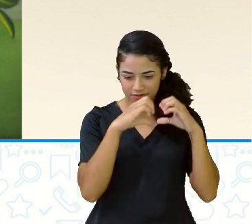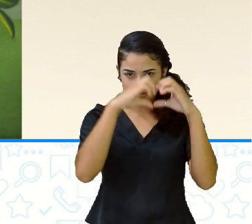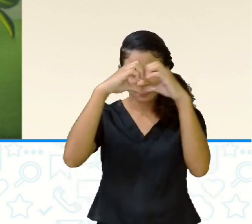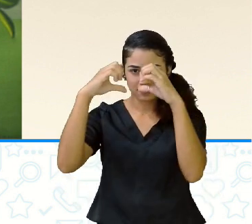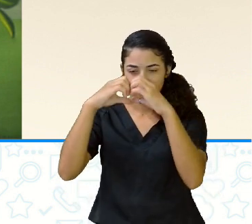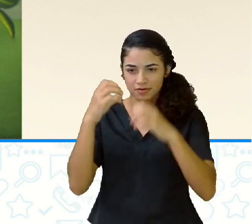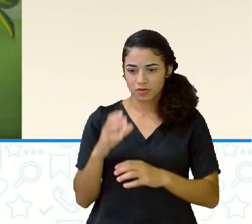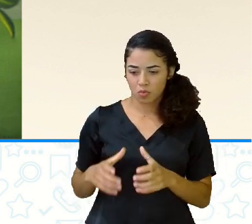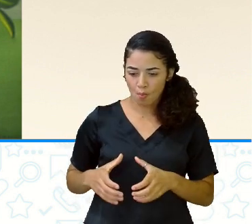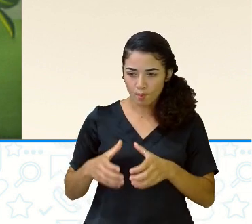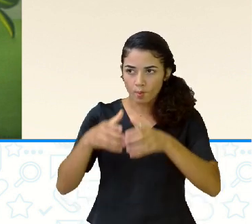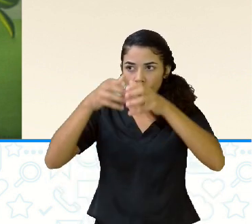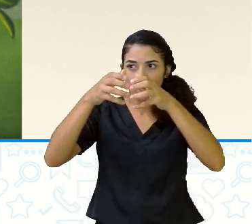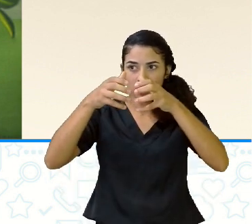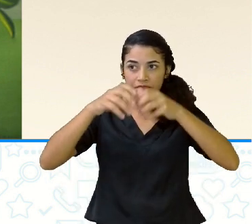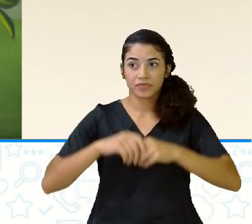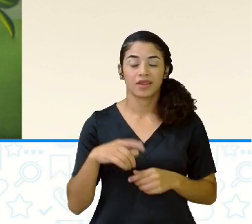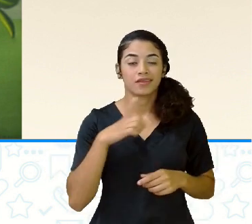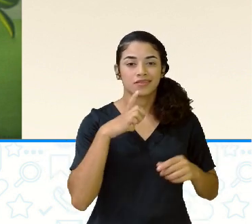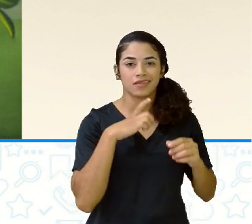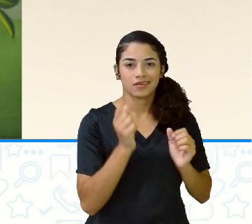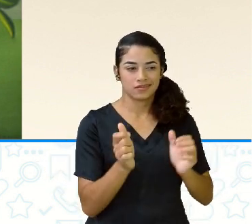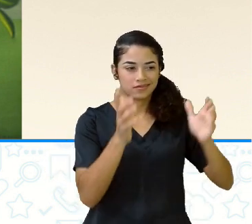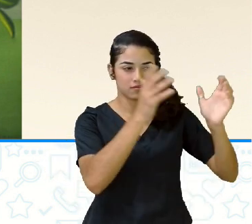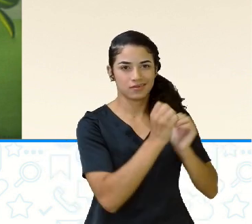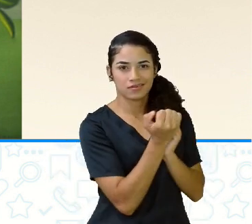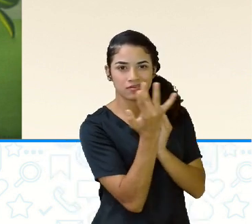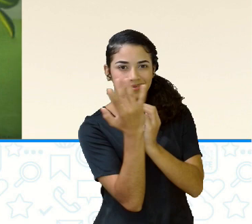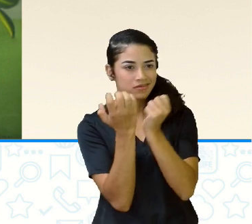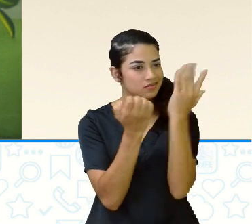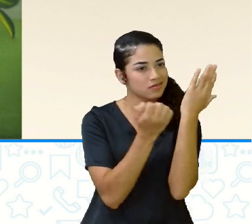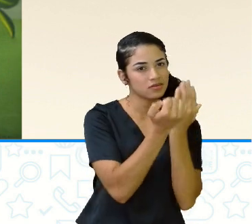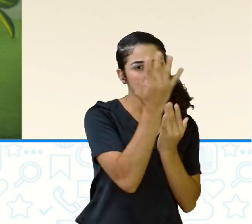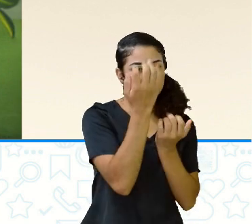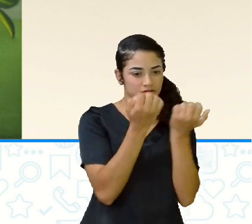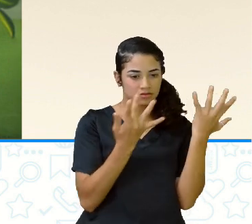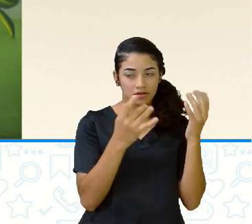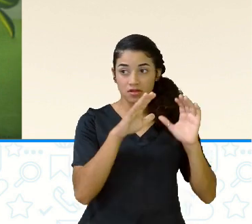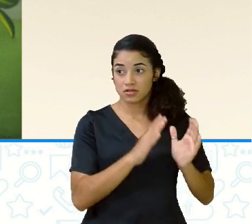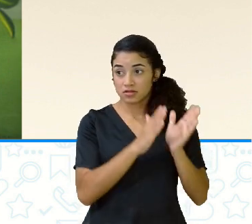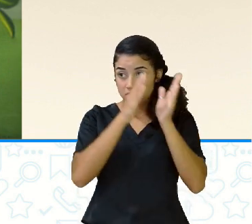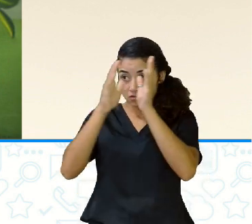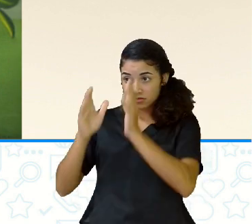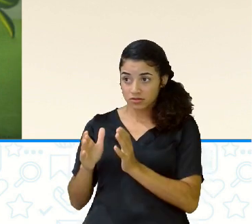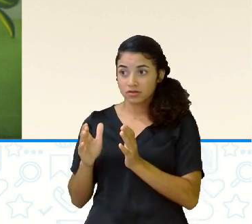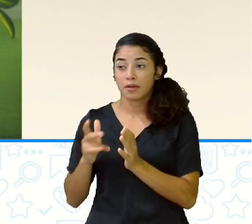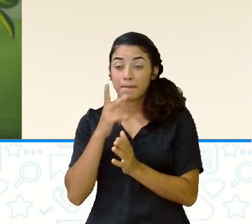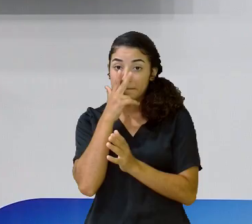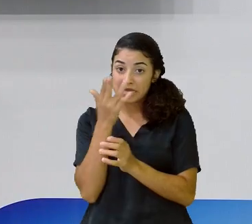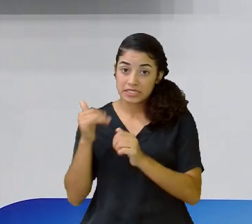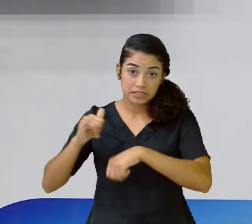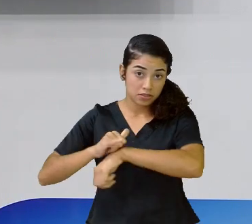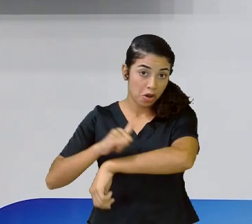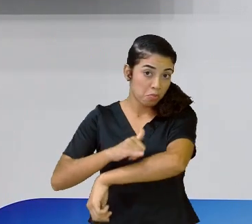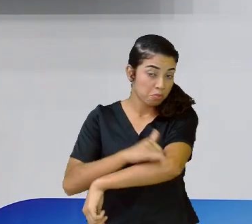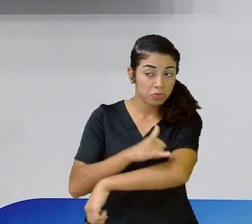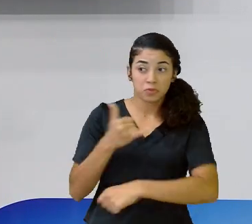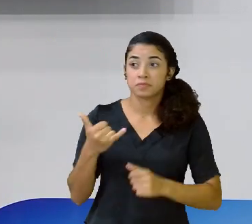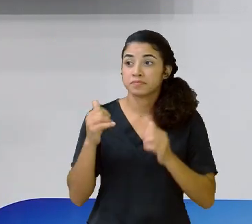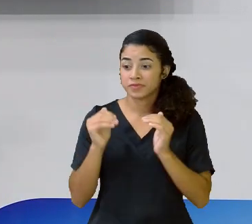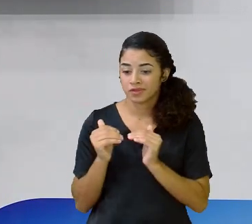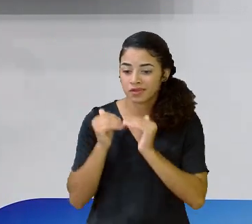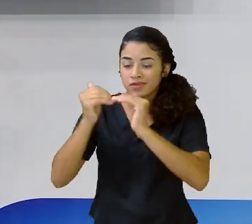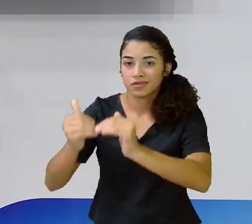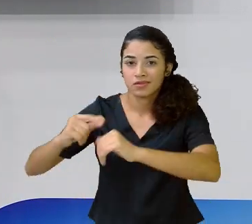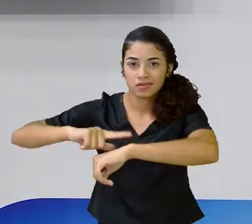essa árvore aqui do meio. Aqui a gente está vendo uma palmeira, aqui do lado da Cuca se assemelha a um sapo, ali do